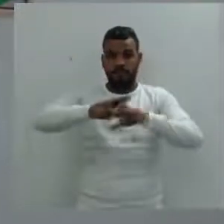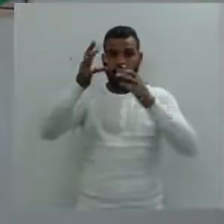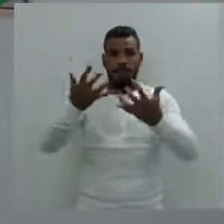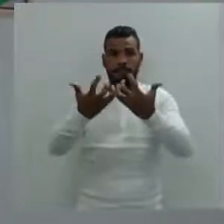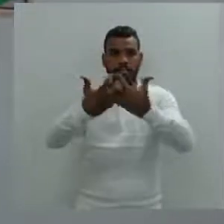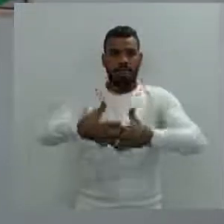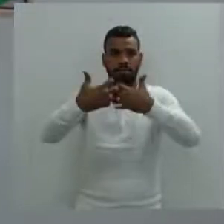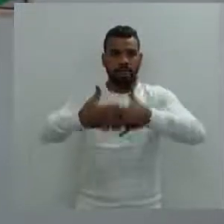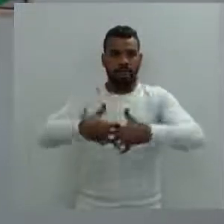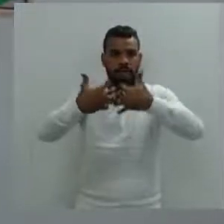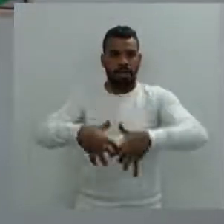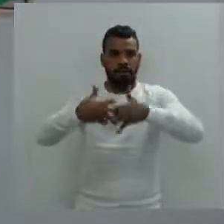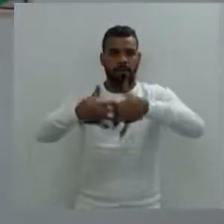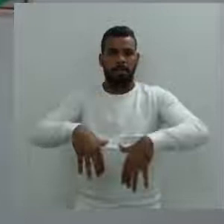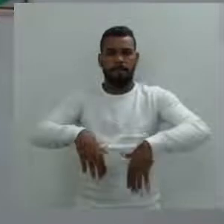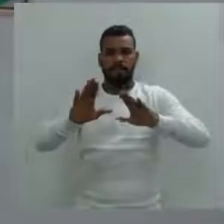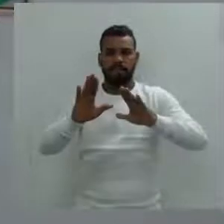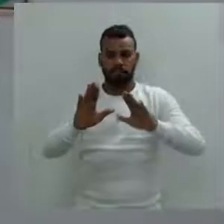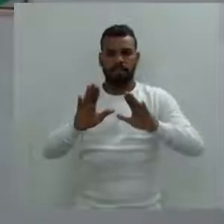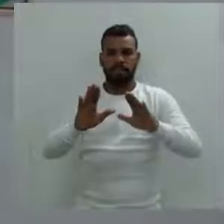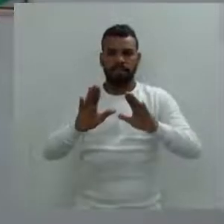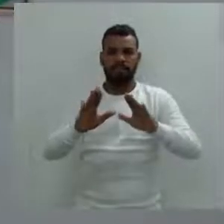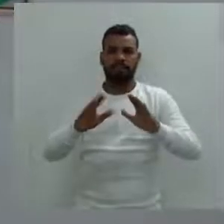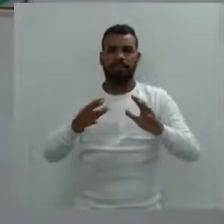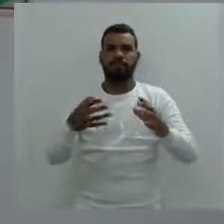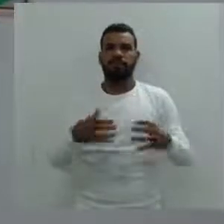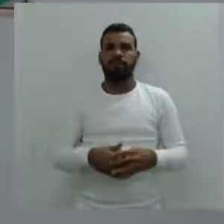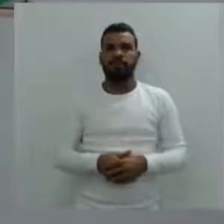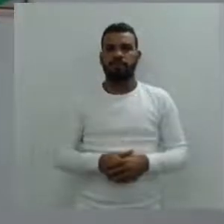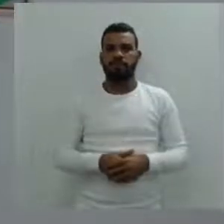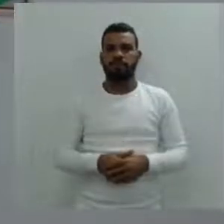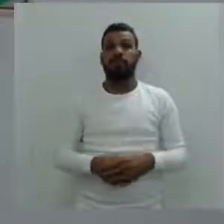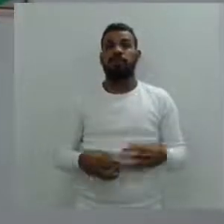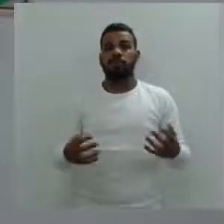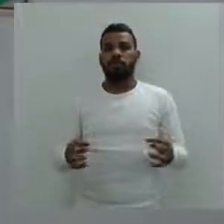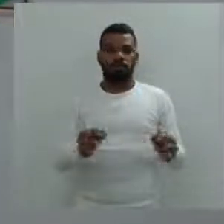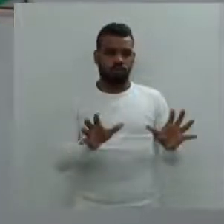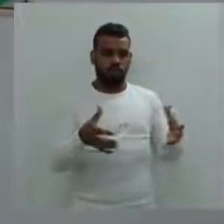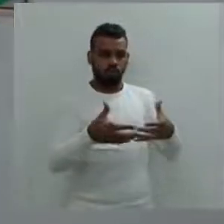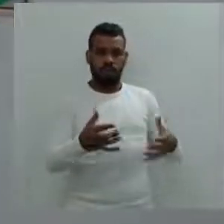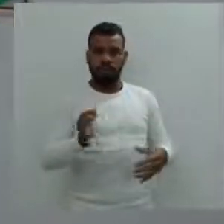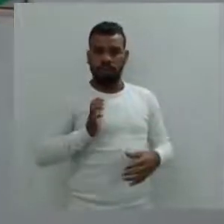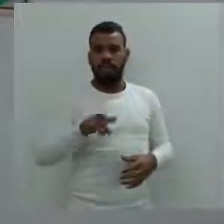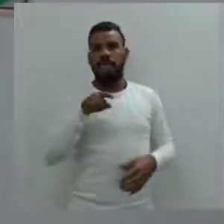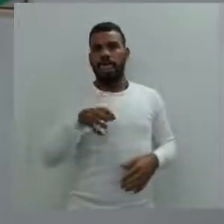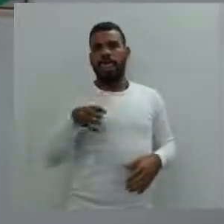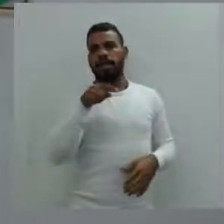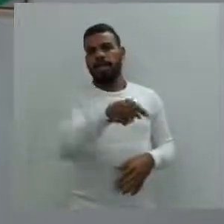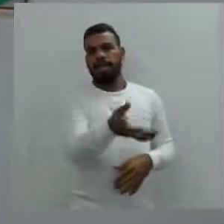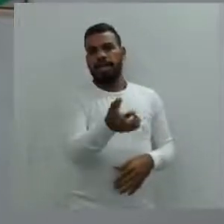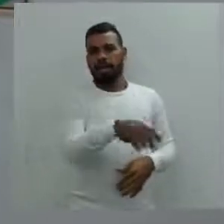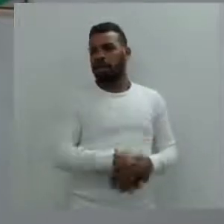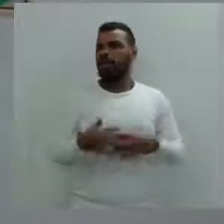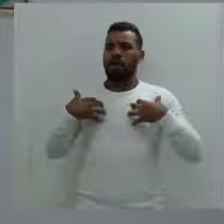produção manual, mesmo sendo industrializada. Então a burguesia ela queria isso. Ela disse, eu quero